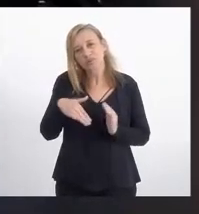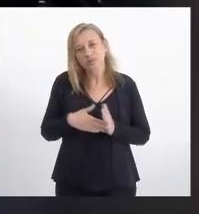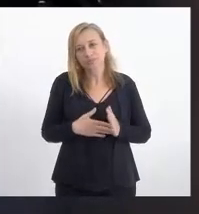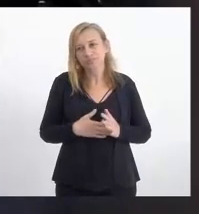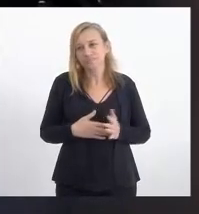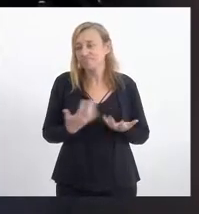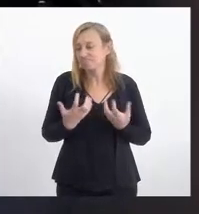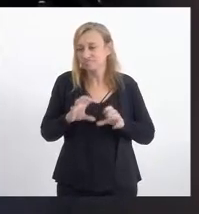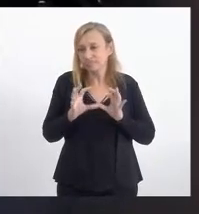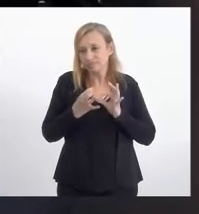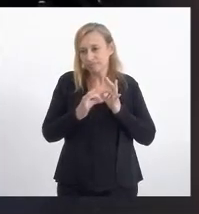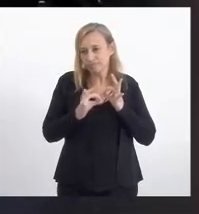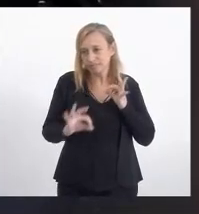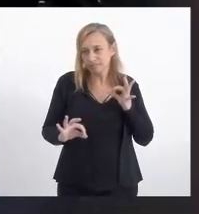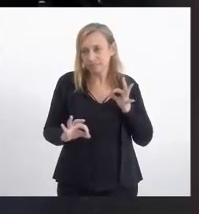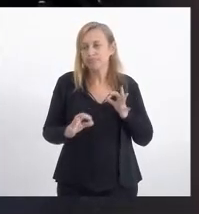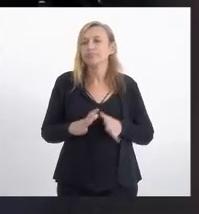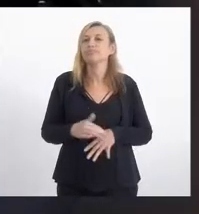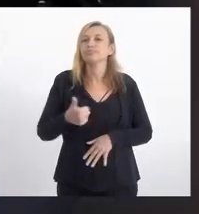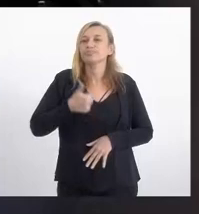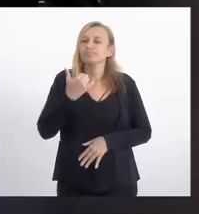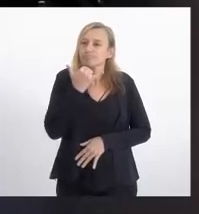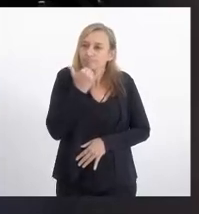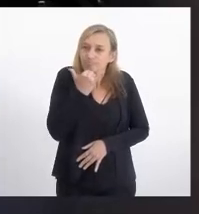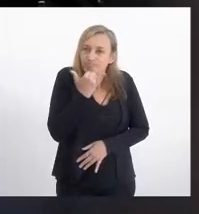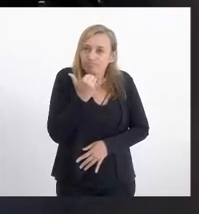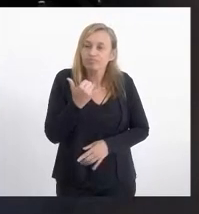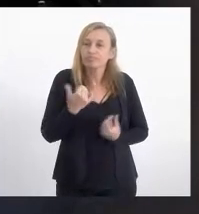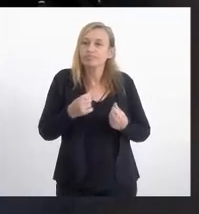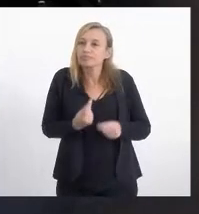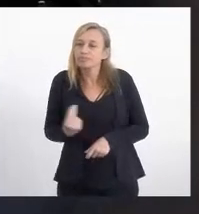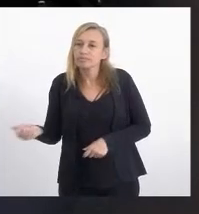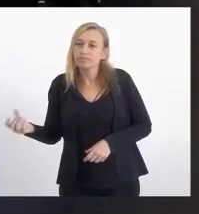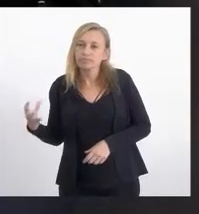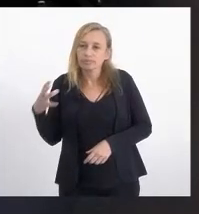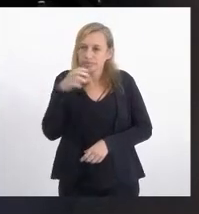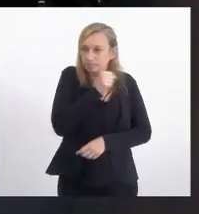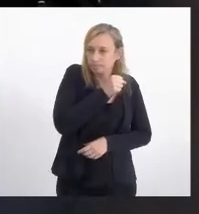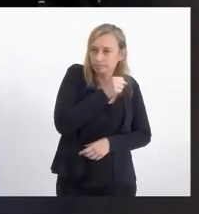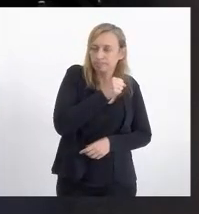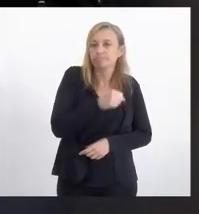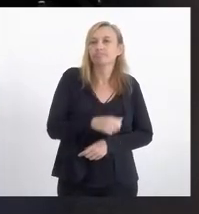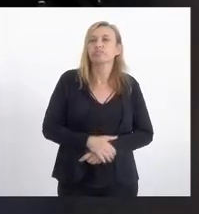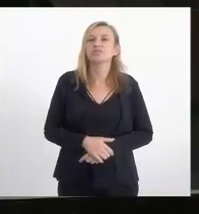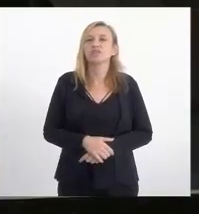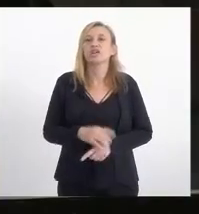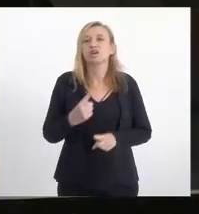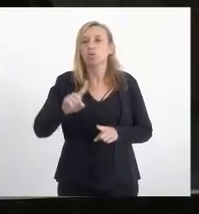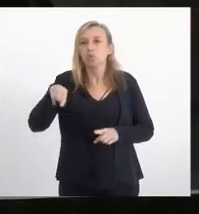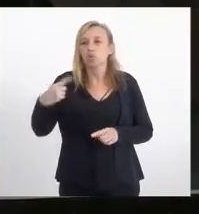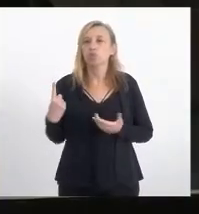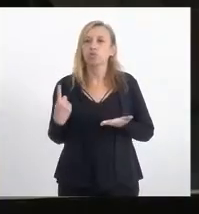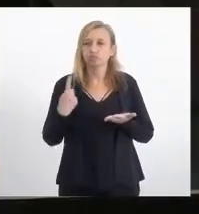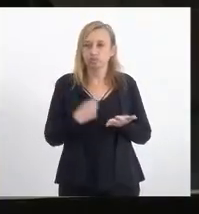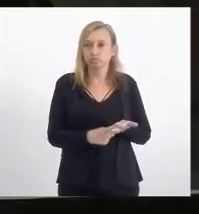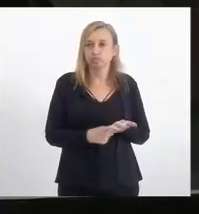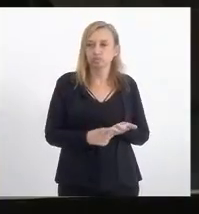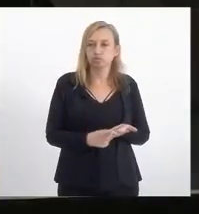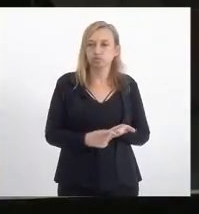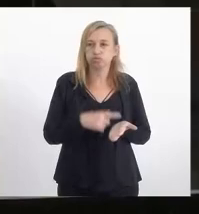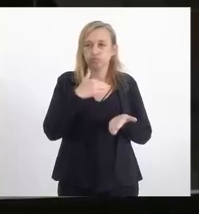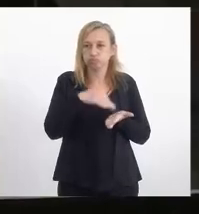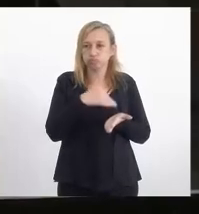não quero me alongar primeiro pedir desculpas que eu tive que me ausentar rapidamente na sessão que tinha um outro compromisso com